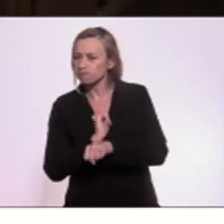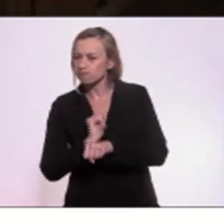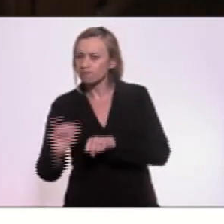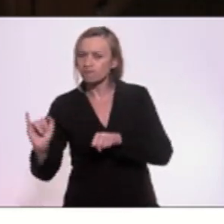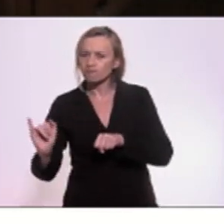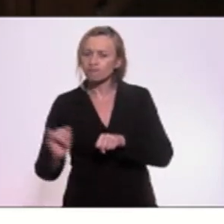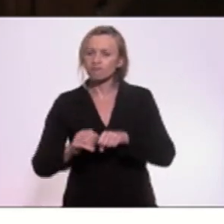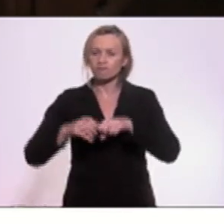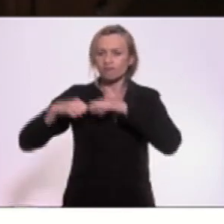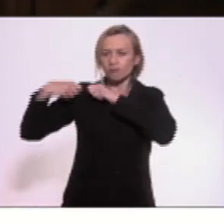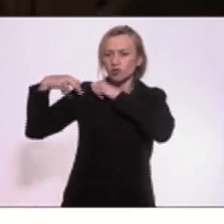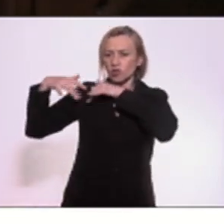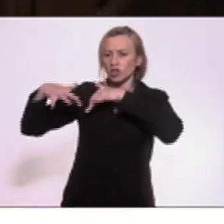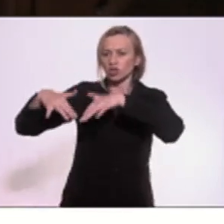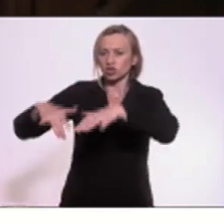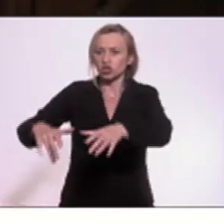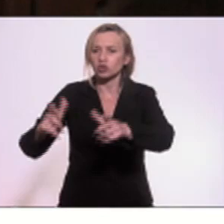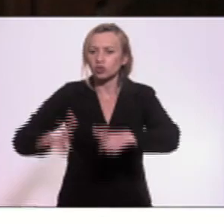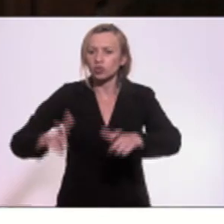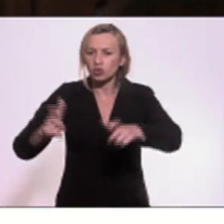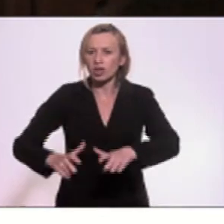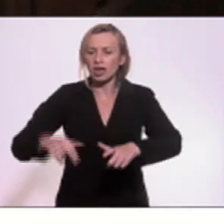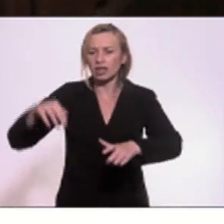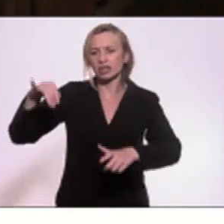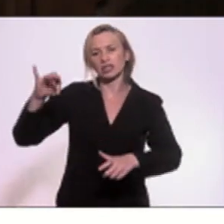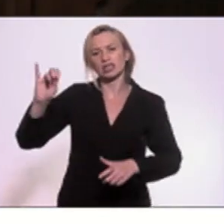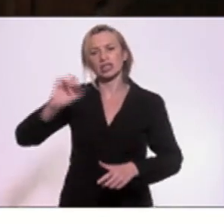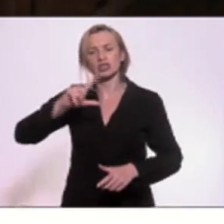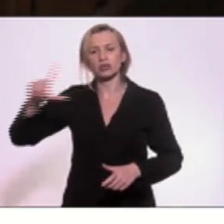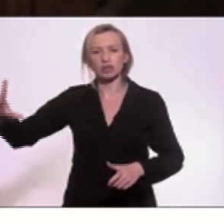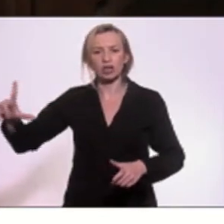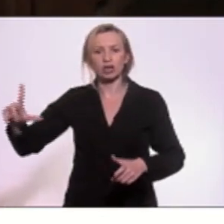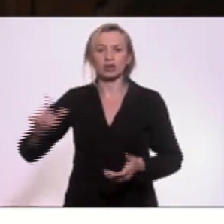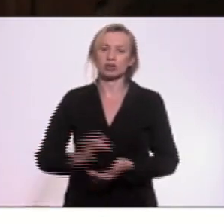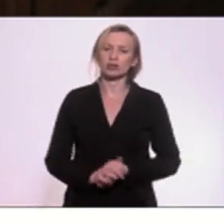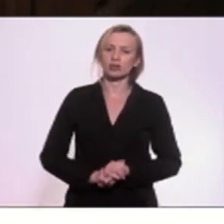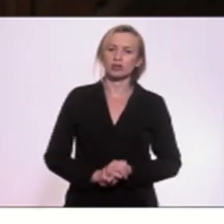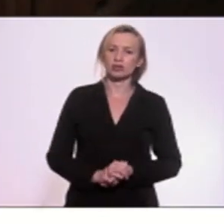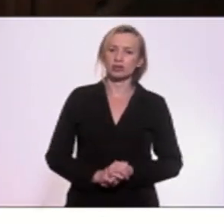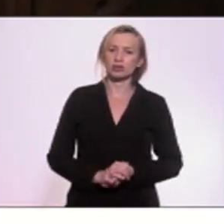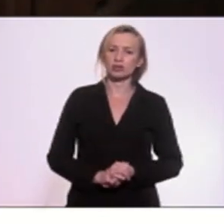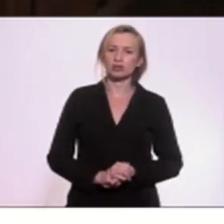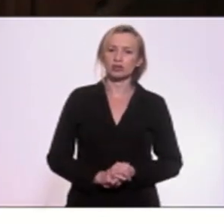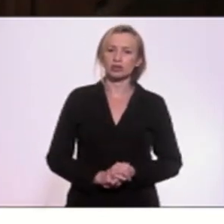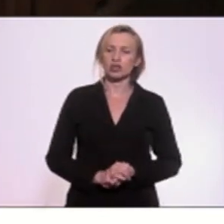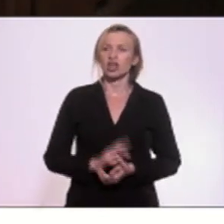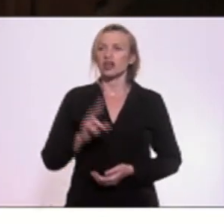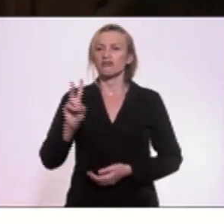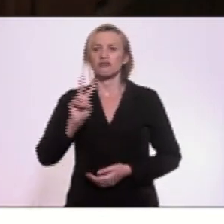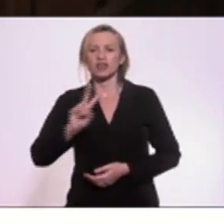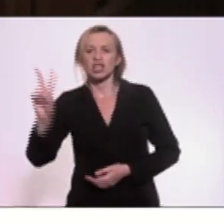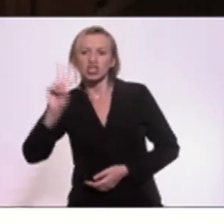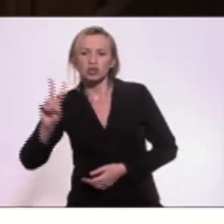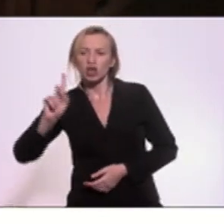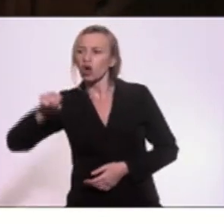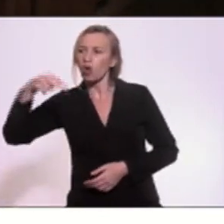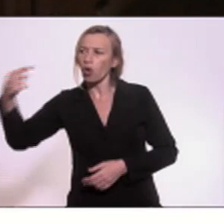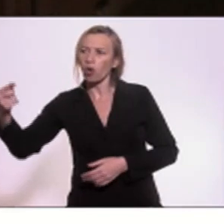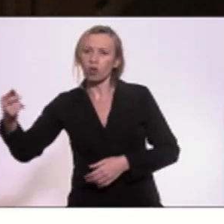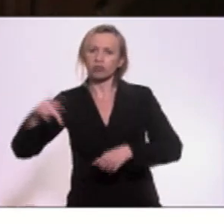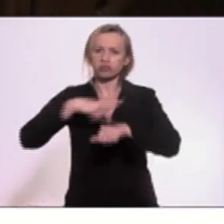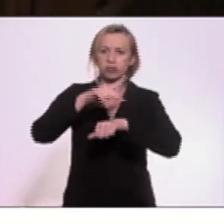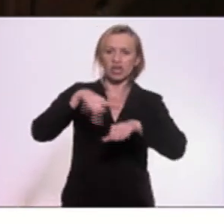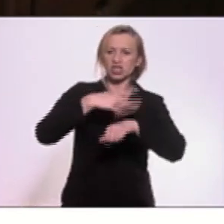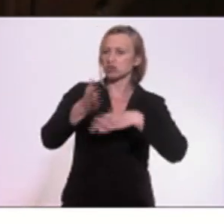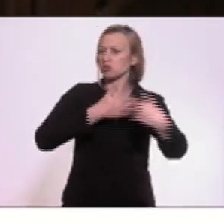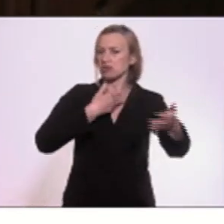a invasão de um território internacional, como é o caso de uma embaixada, de quem quer que seja, da Venezuela ou do Camboja, dos